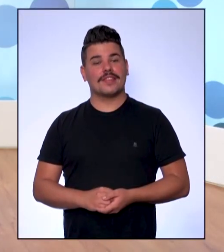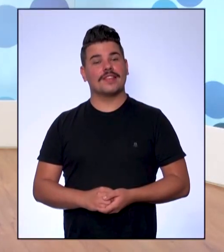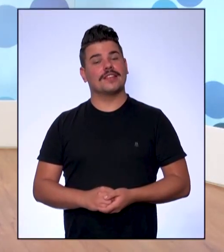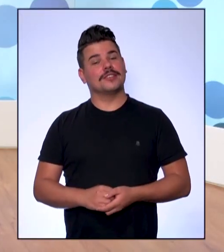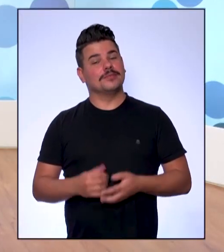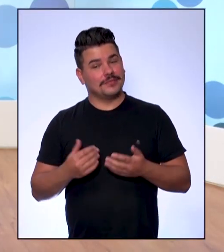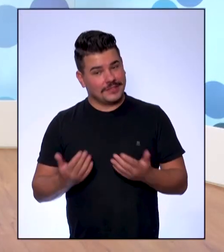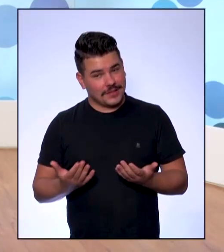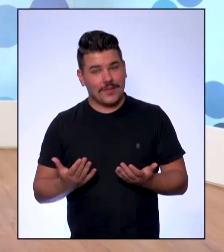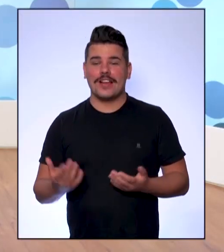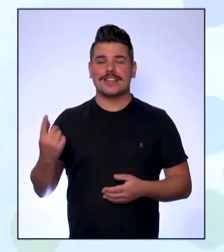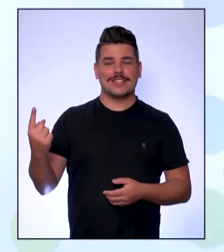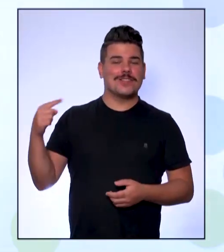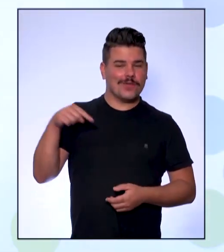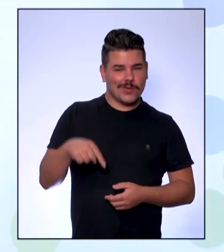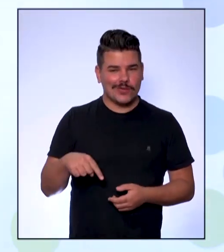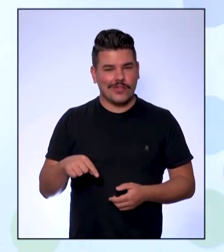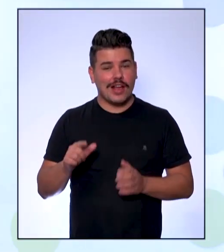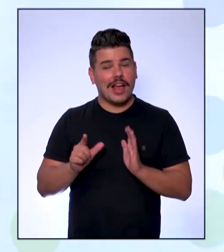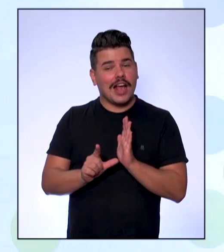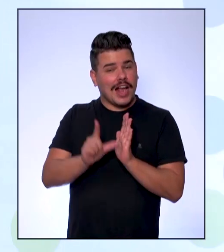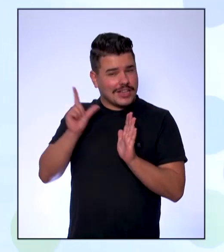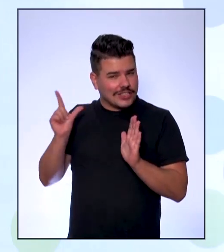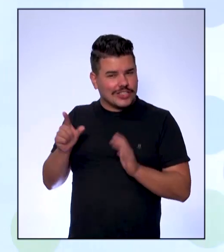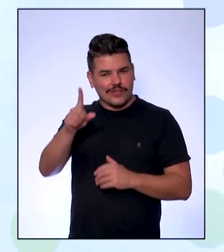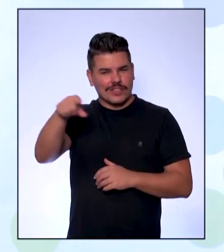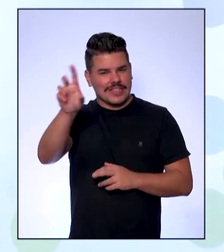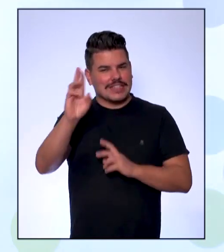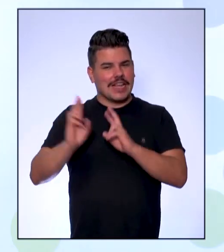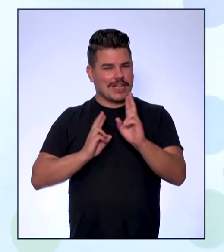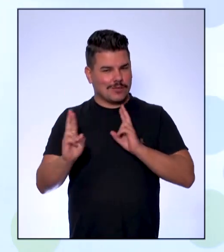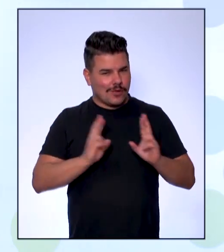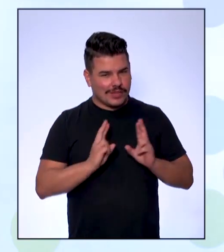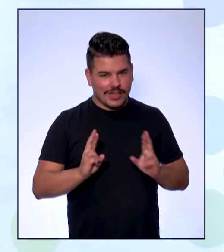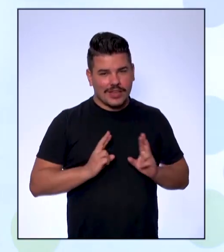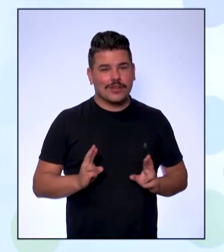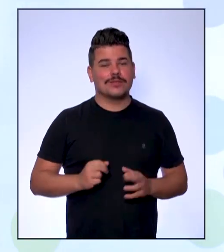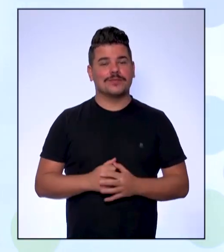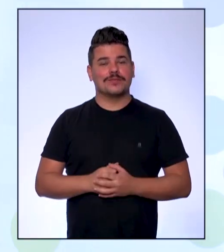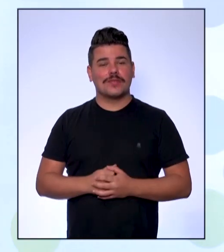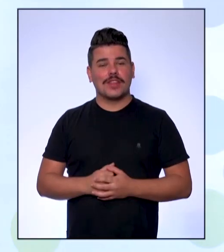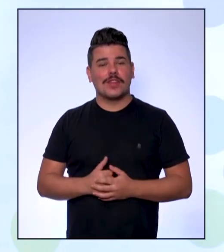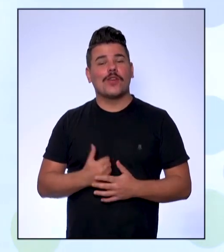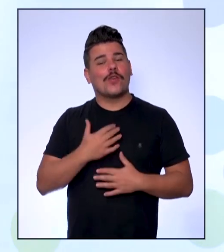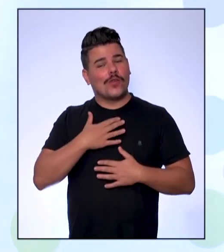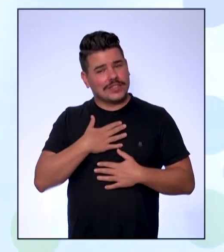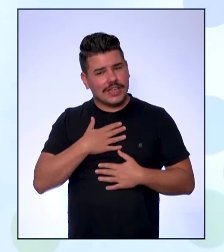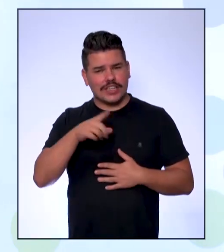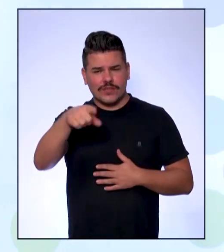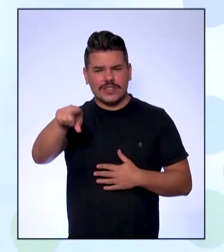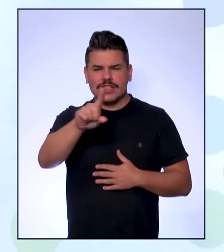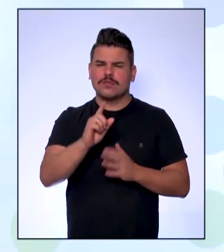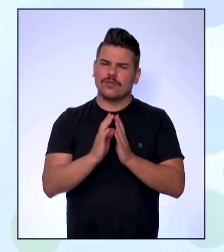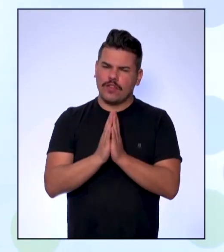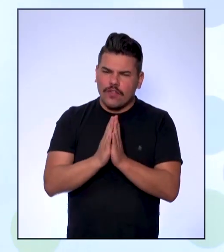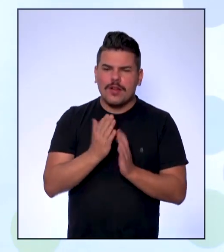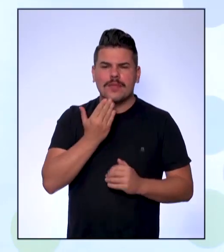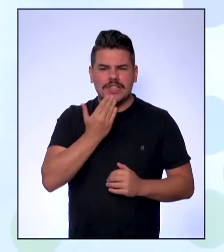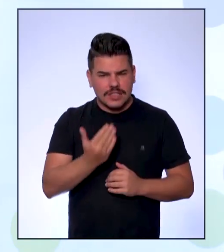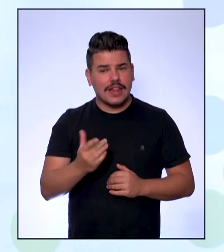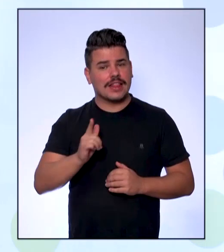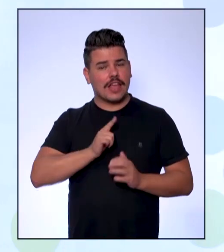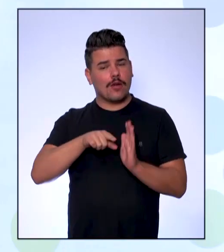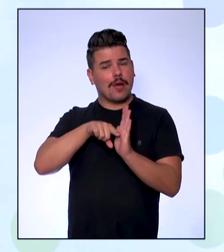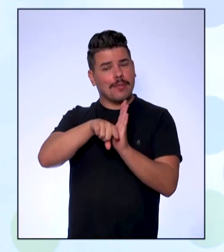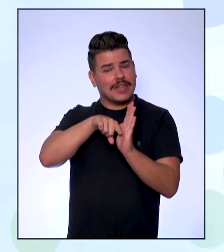Então, gente, voltando aqui, antes da gente ver, né, as respostas de vocês, a gente gostaria de fazer um pedido para que vocês respondam uma